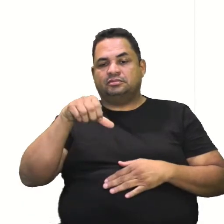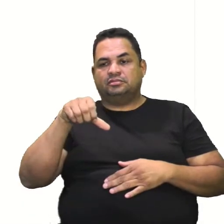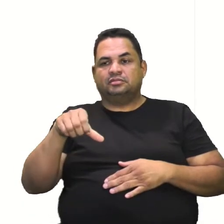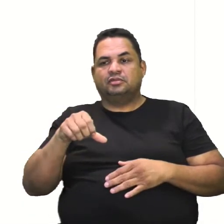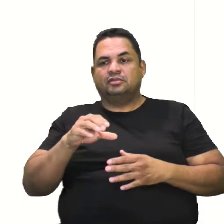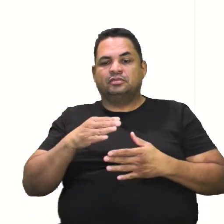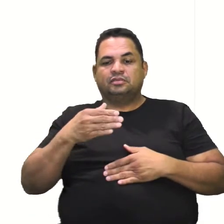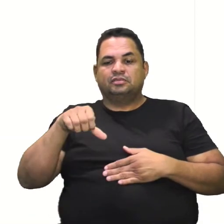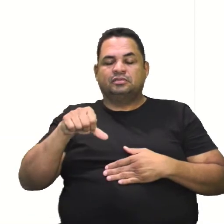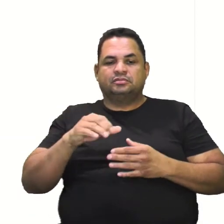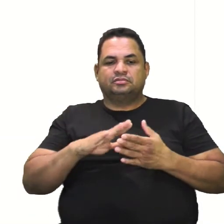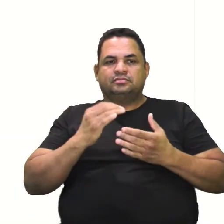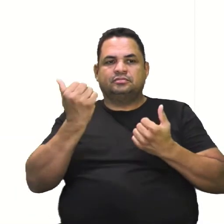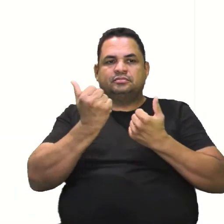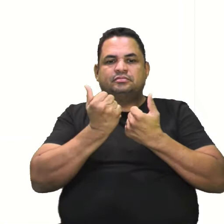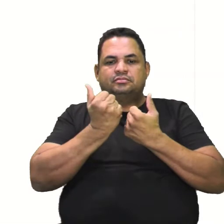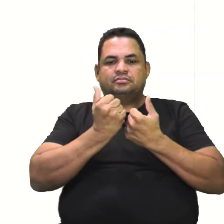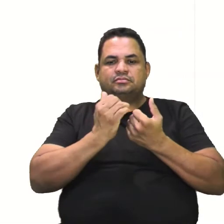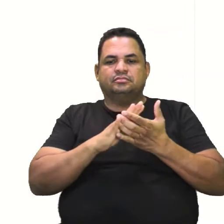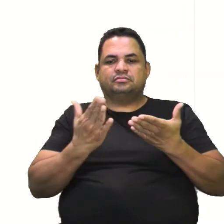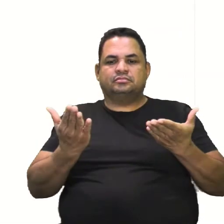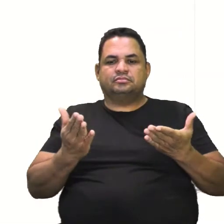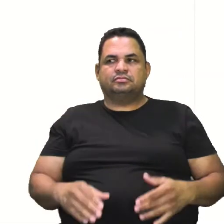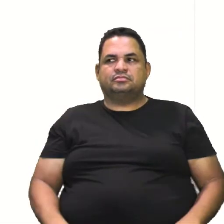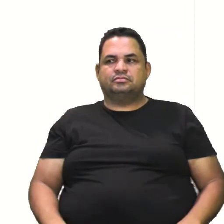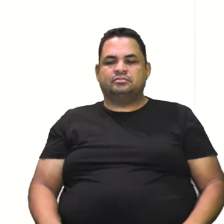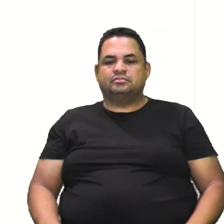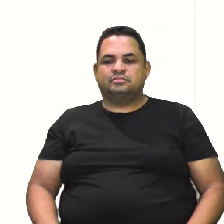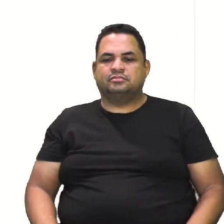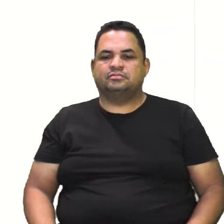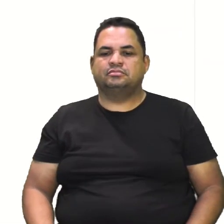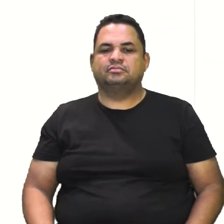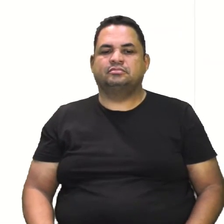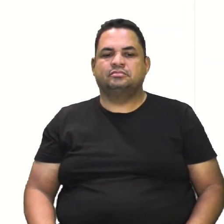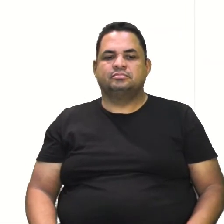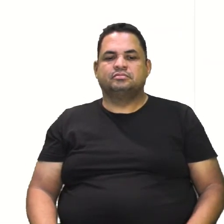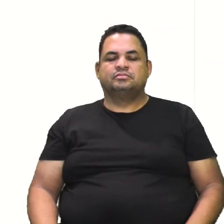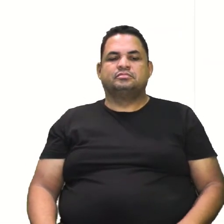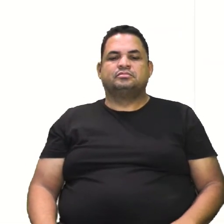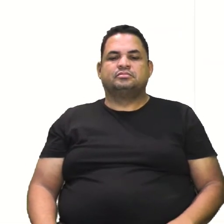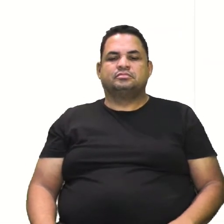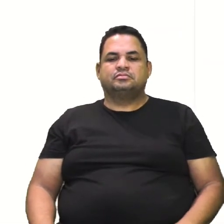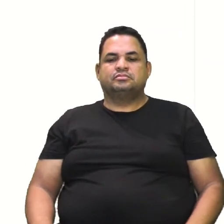é 4. Então eu posso substituir aqui, né? 3, a raiz de 10 por